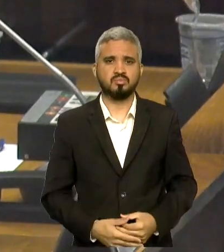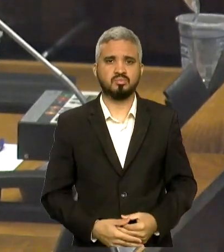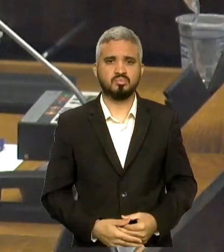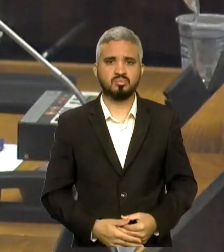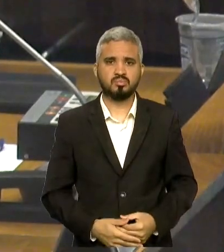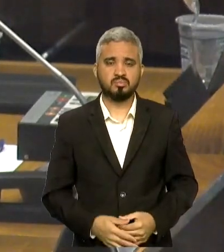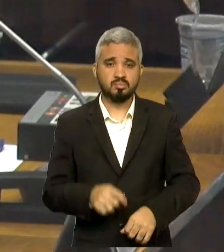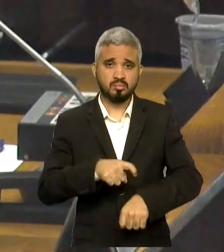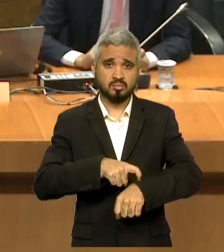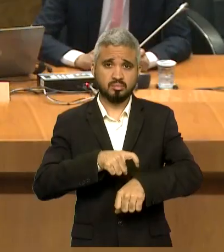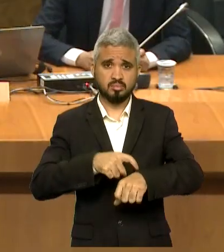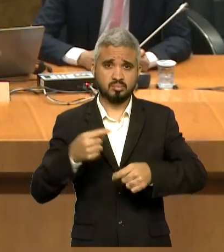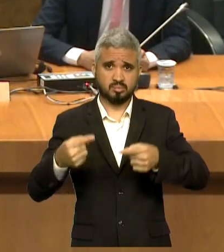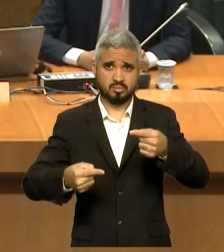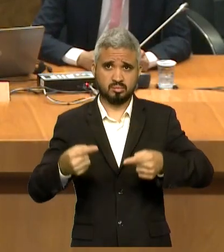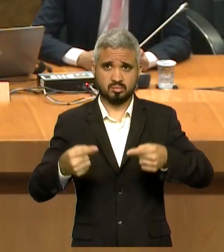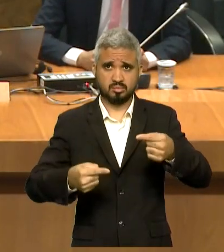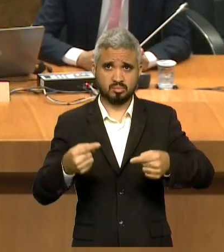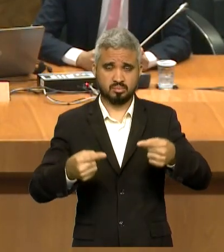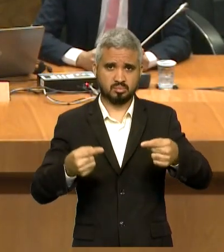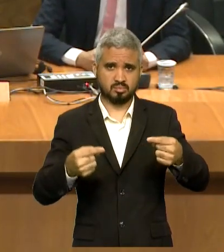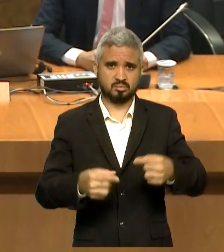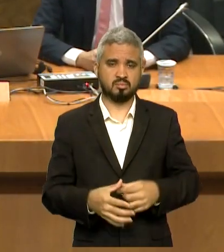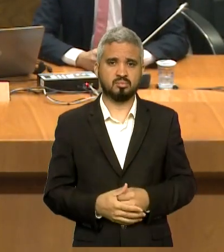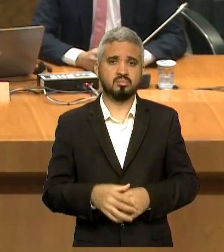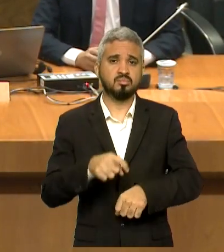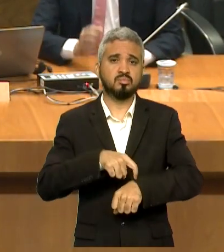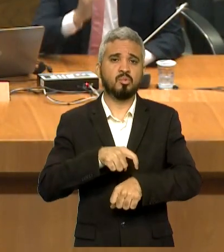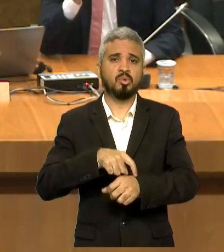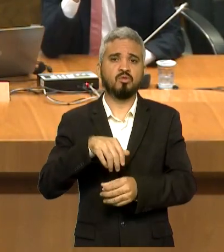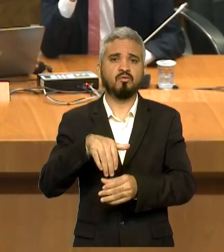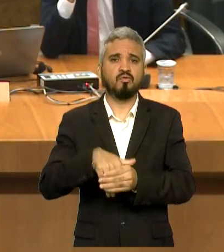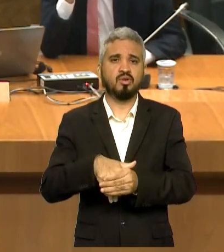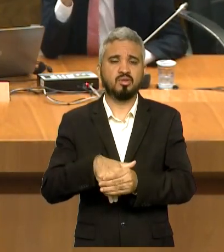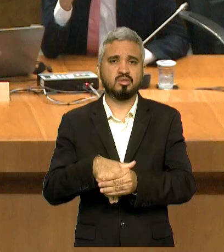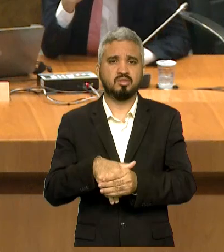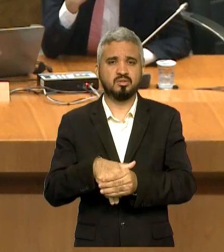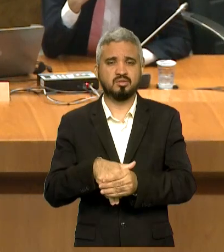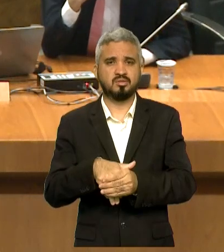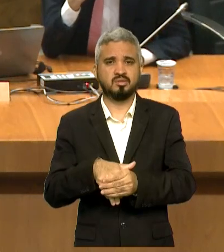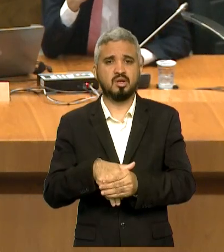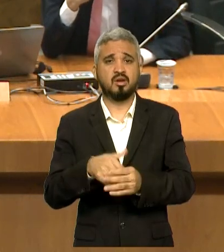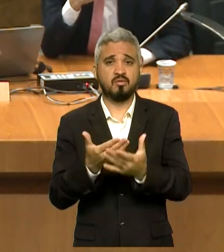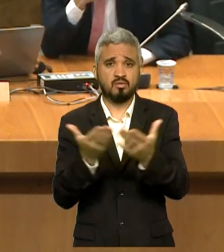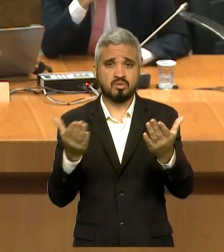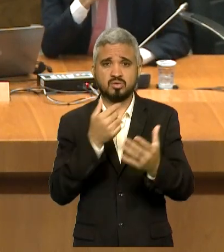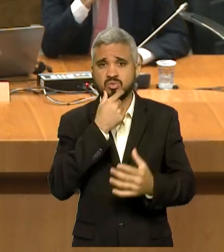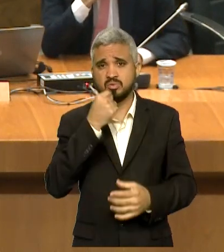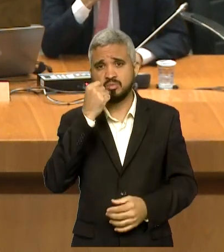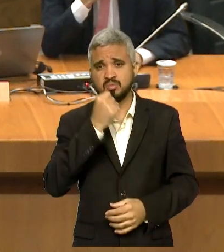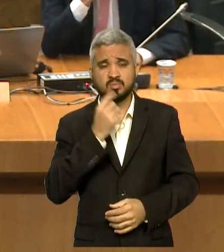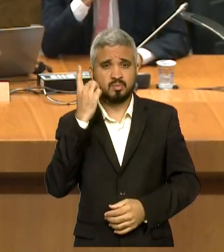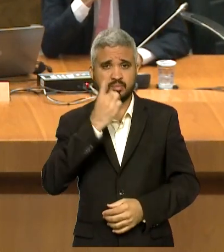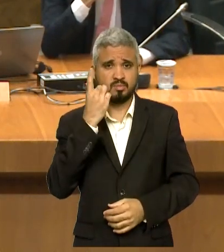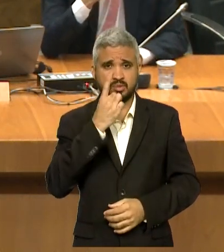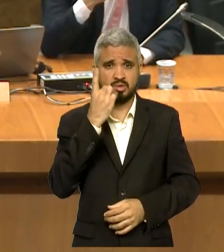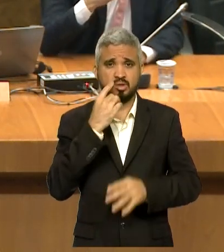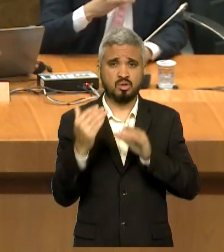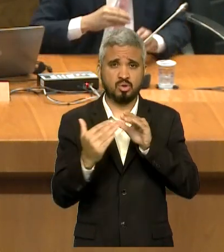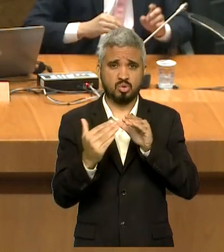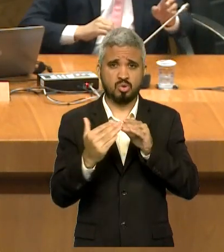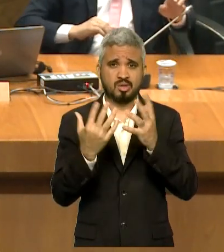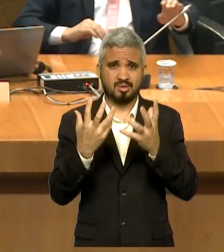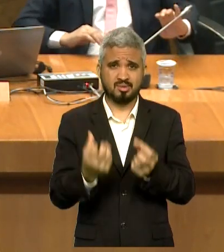Em discussão, em votação, os deputados e deputadas que aprovam permaneçam